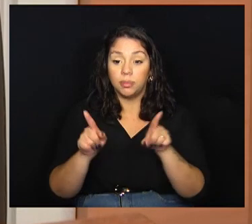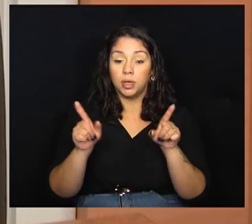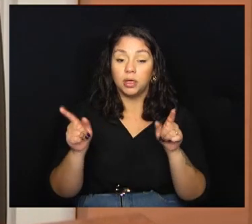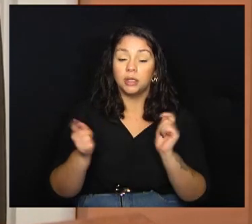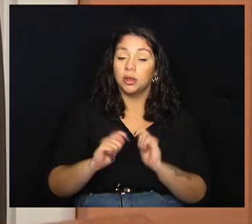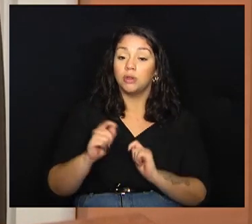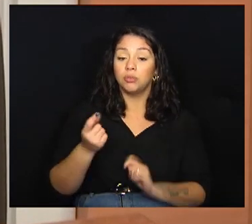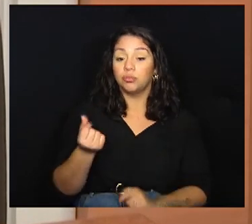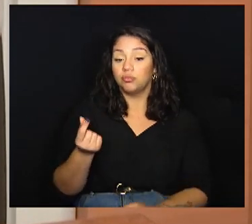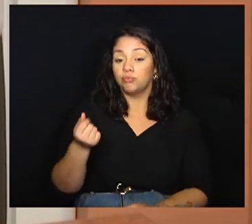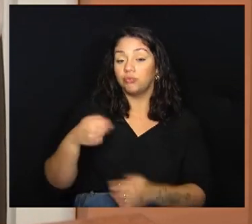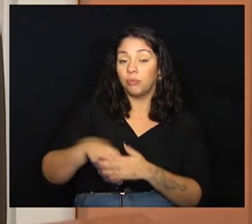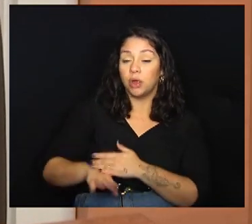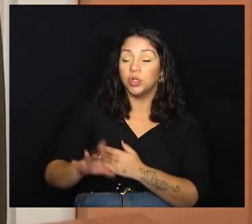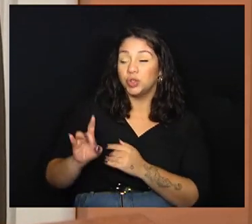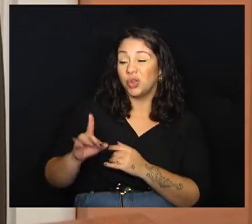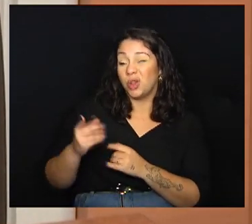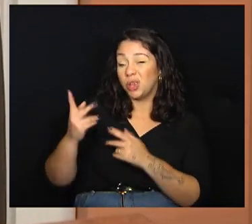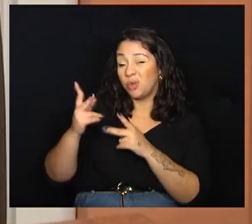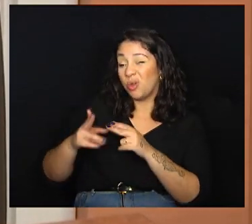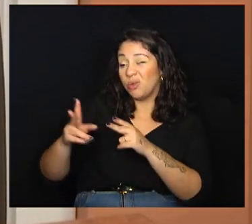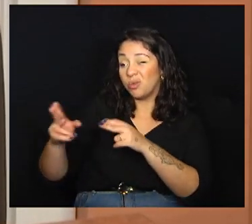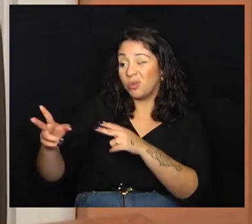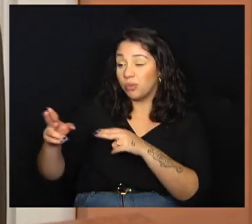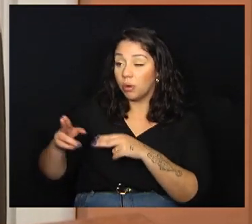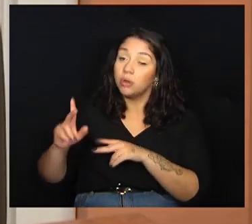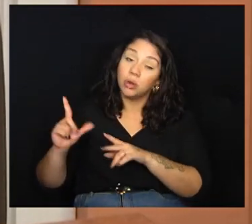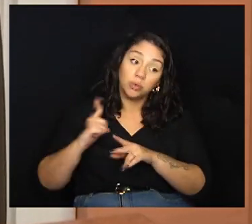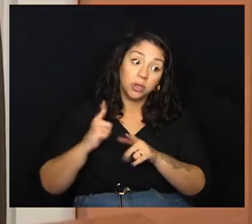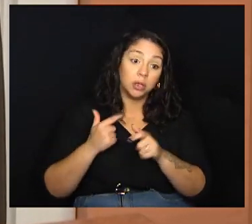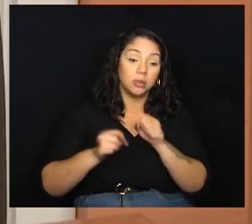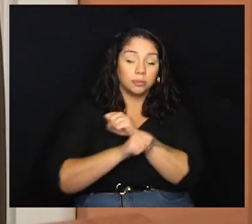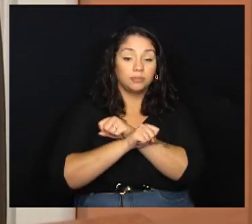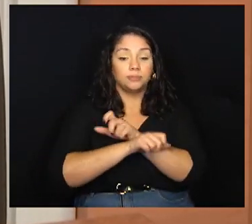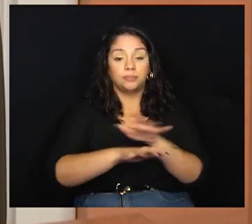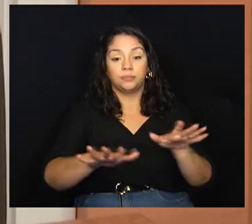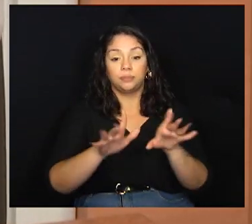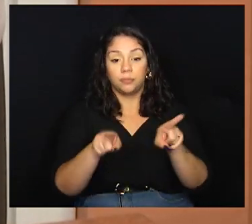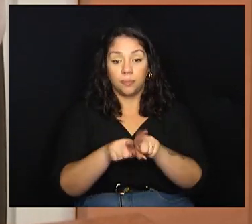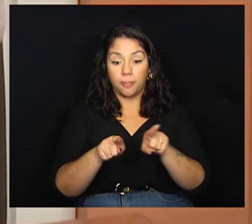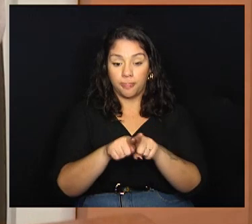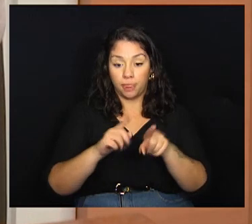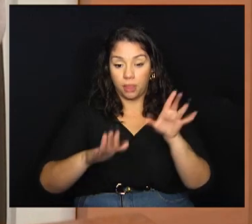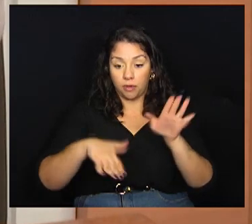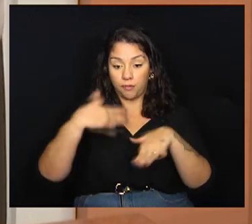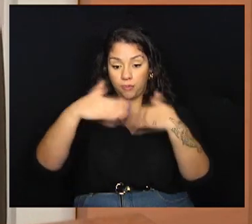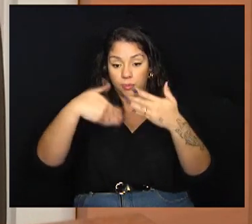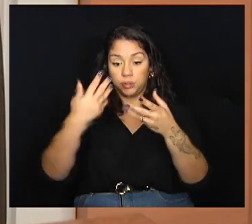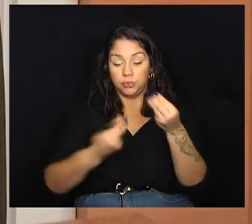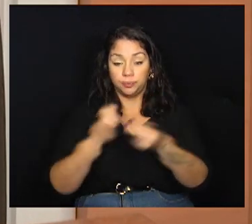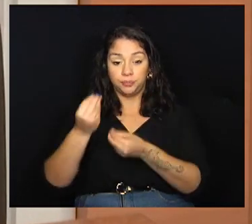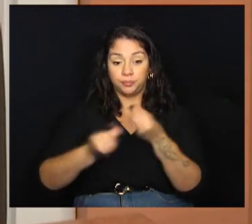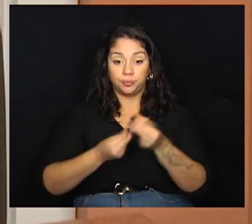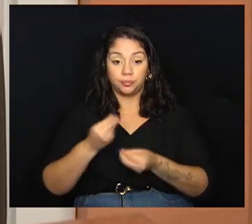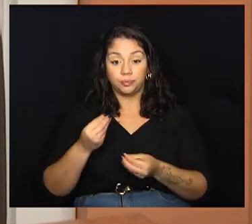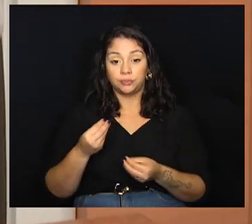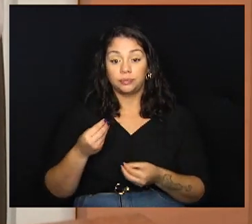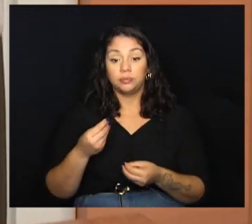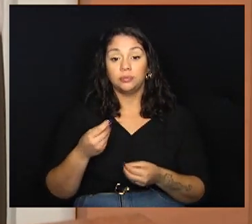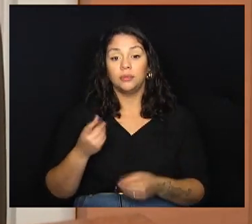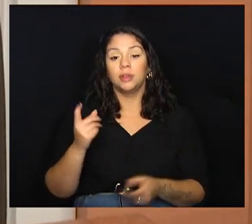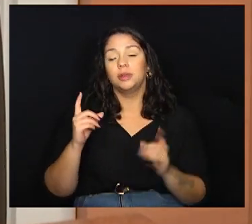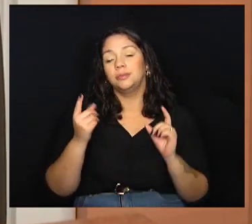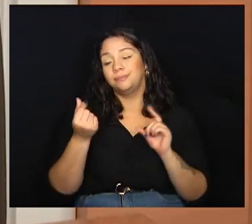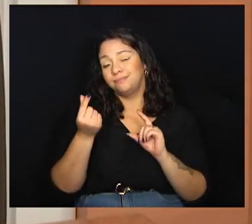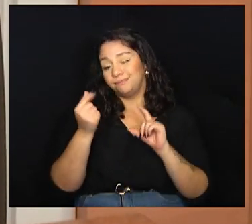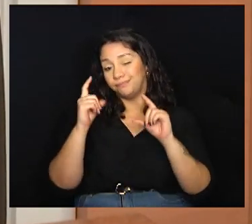mão dos mesmos. Esse é um ponto. Por outro lado, a linha de formação, é a linha que menos tem recursos, né?